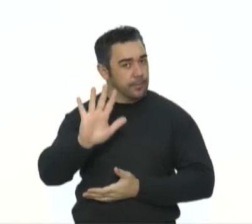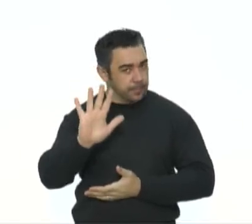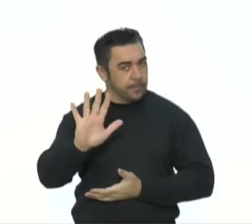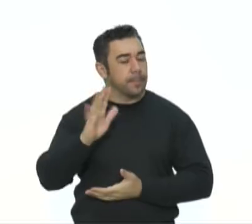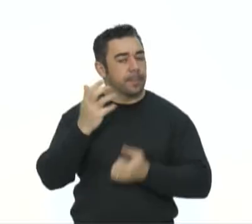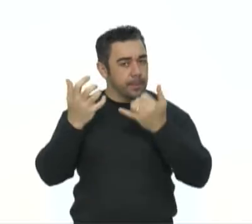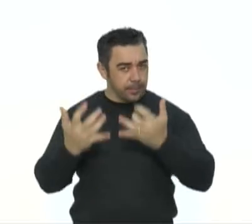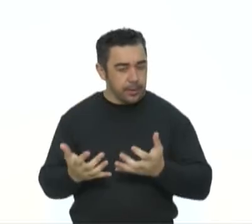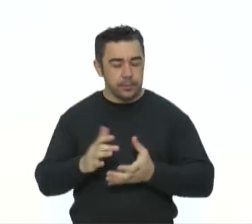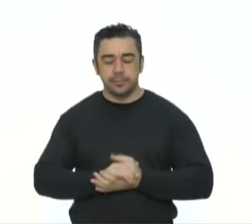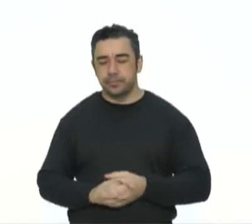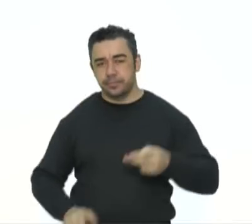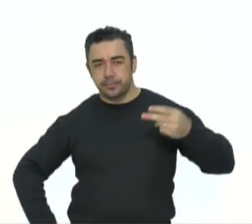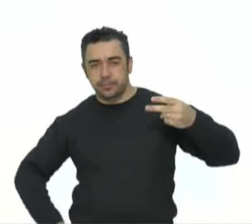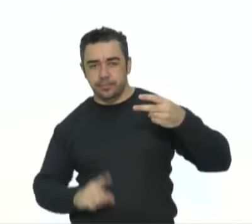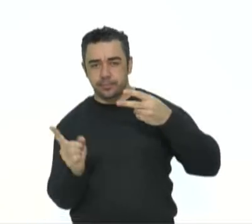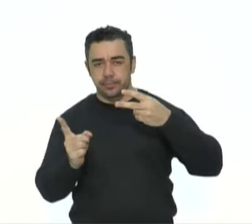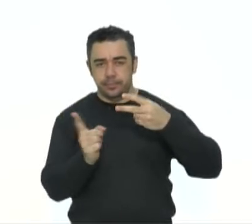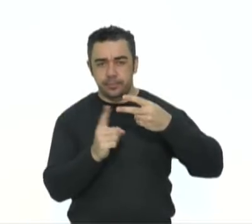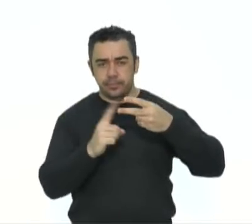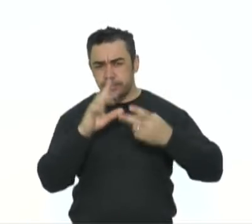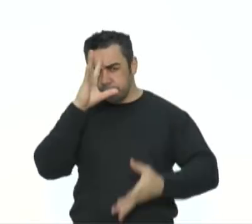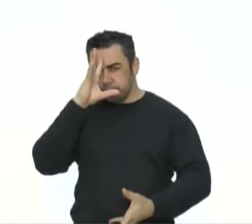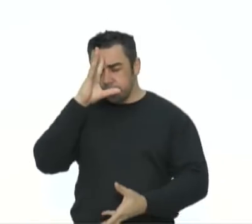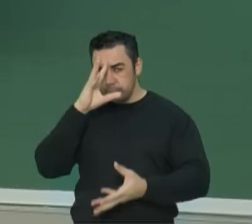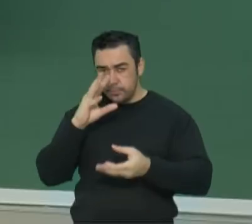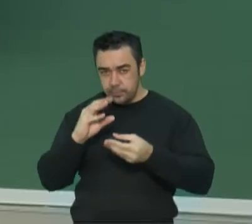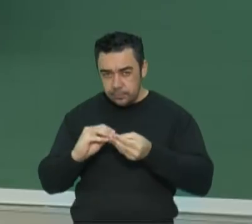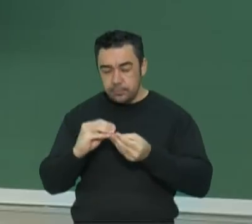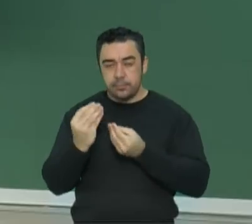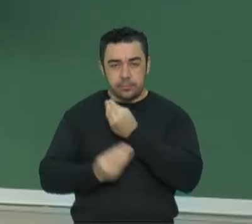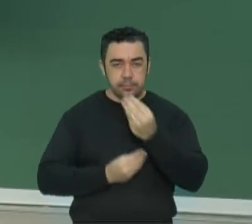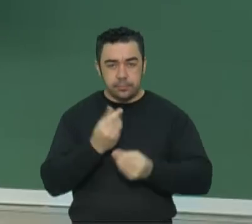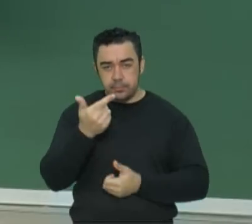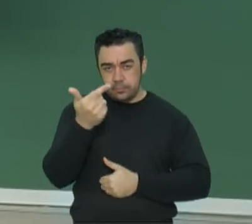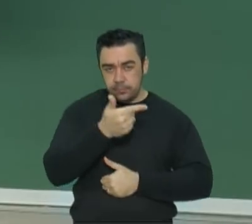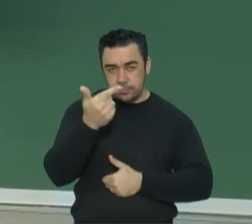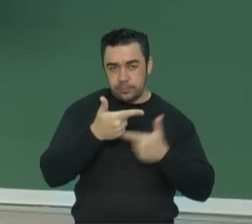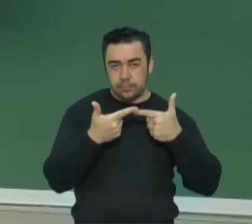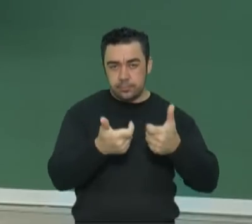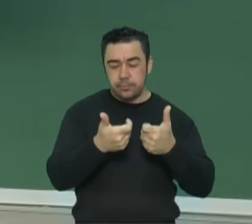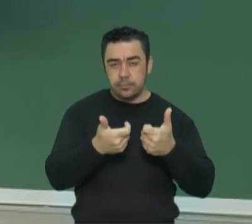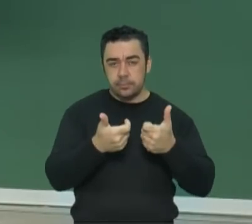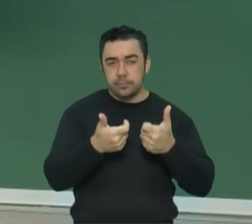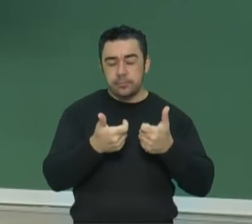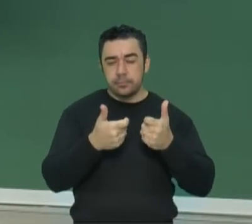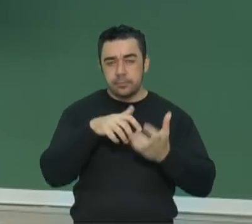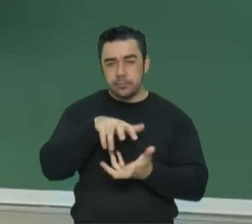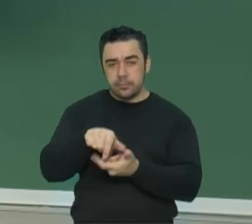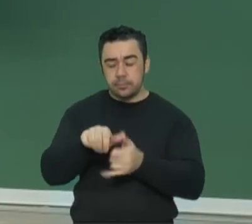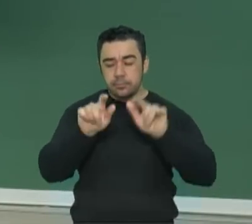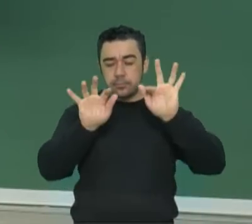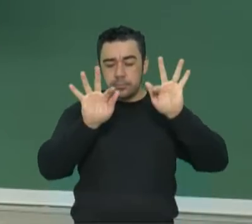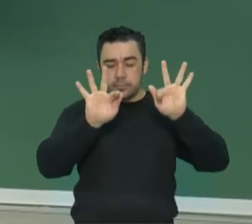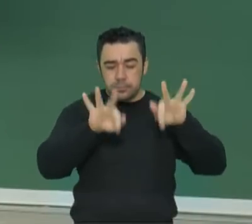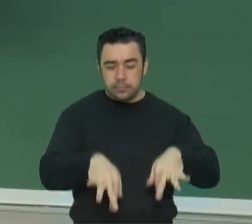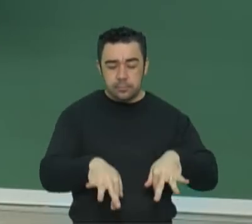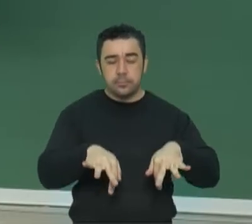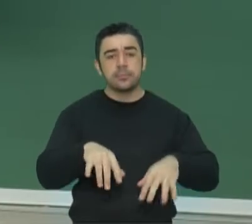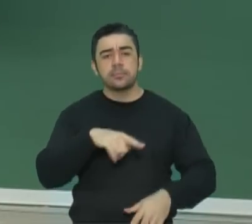aula, e ainda entender essa Segunda Guerra Mundial, o fim dela, como um prenúncio,